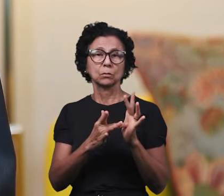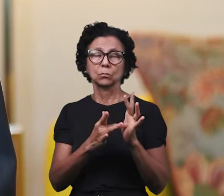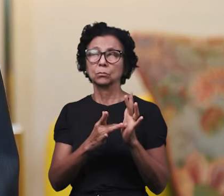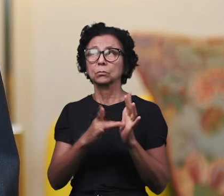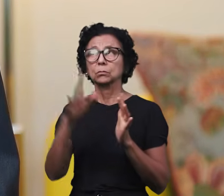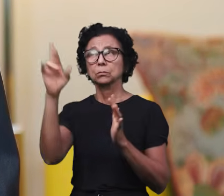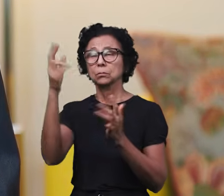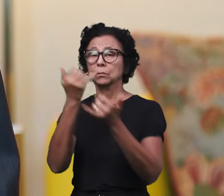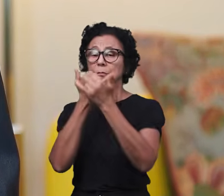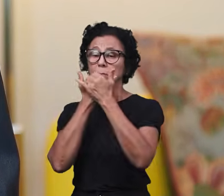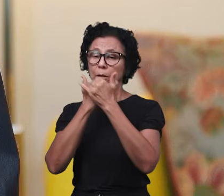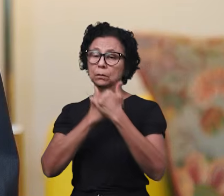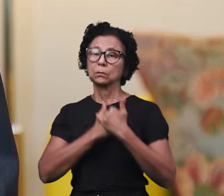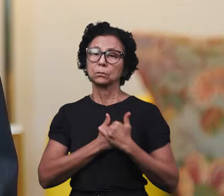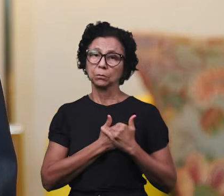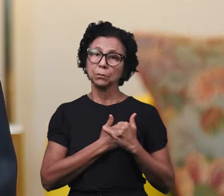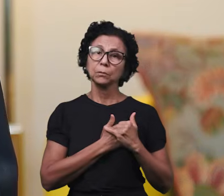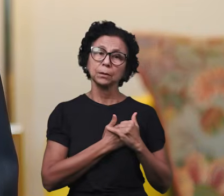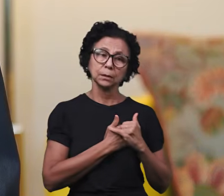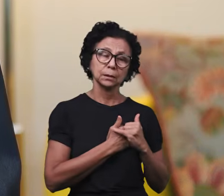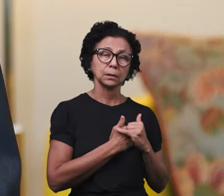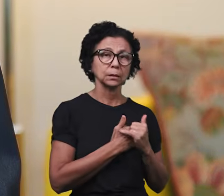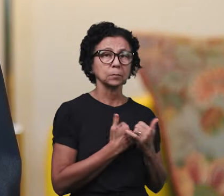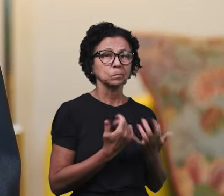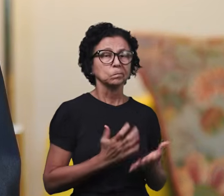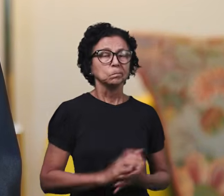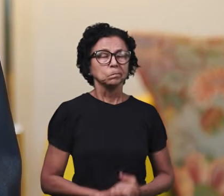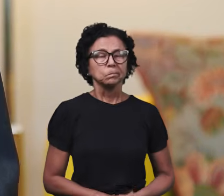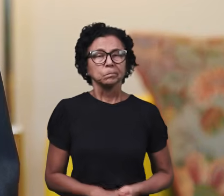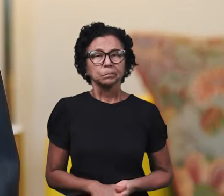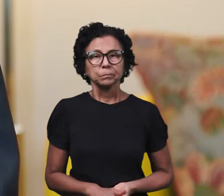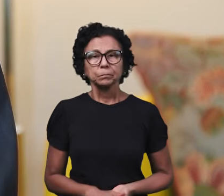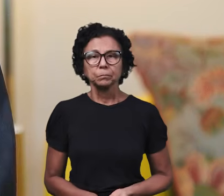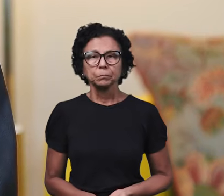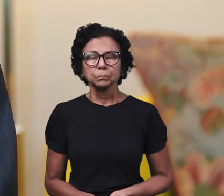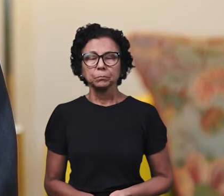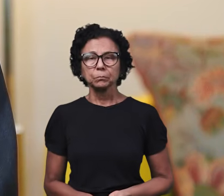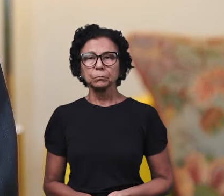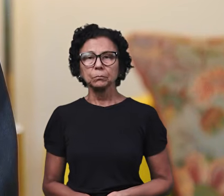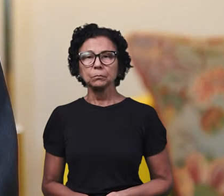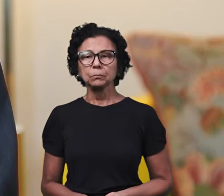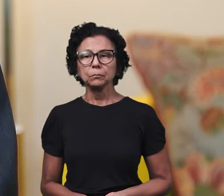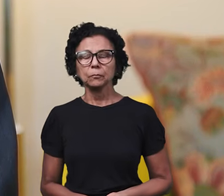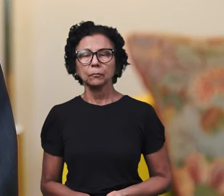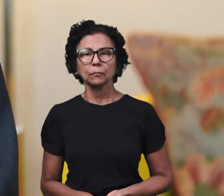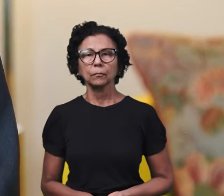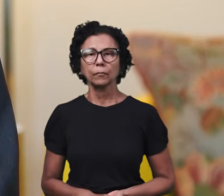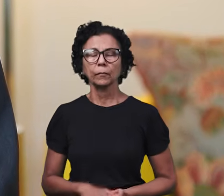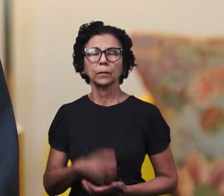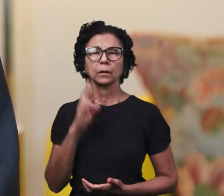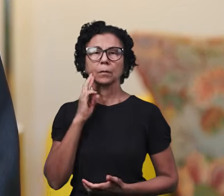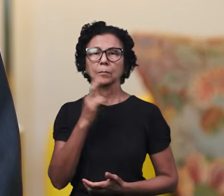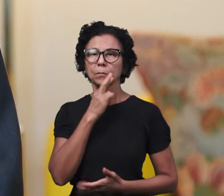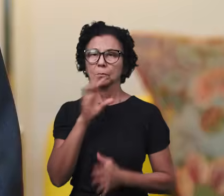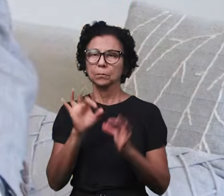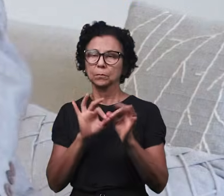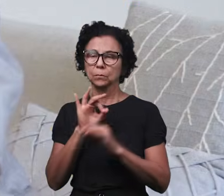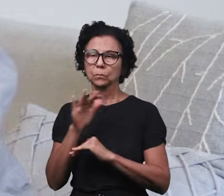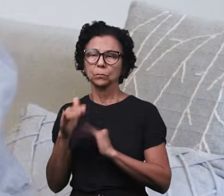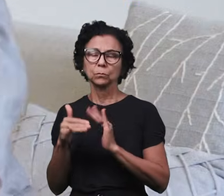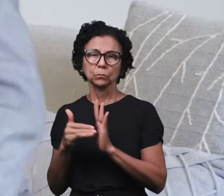dado por Deus, conforme aquilo que Rebeca havia orientado, que a igreja é fiel. É isso? E